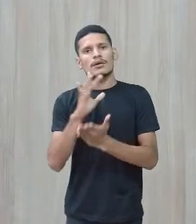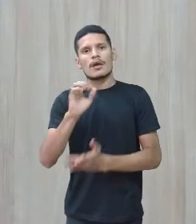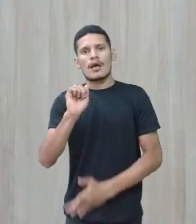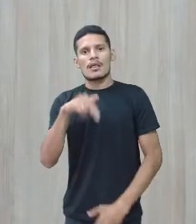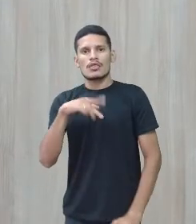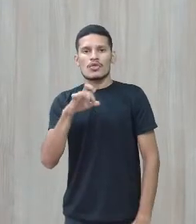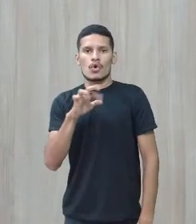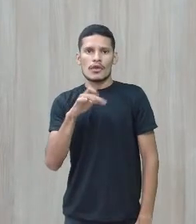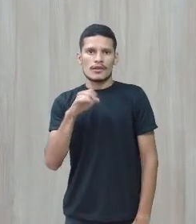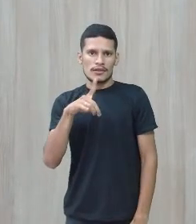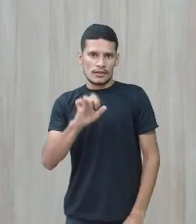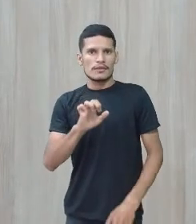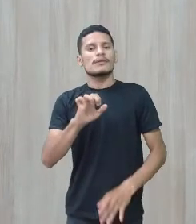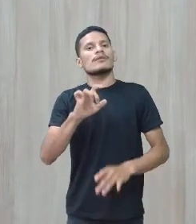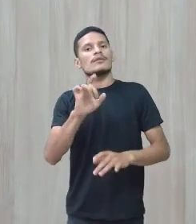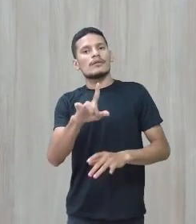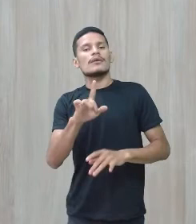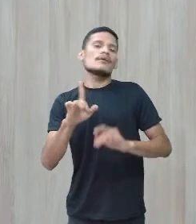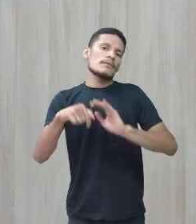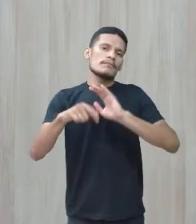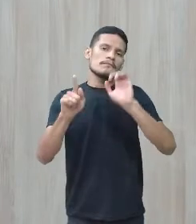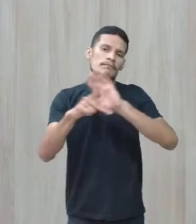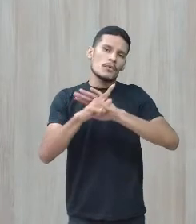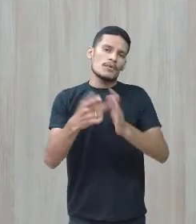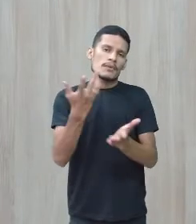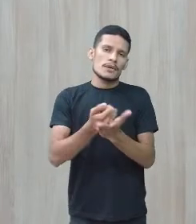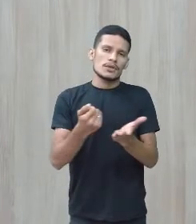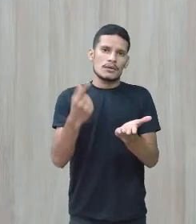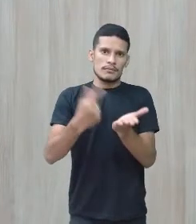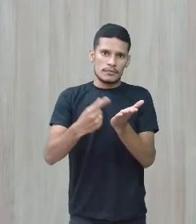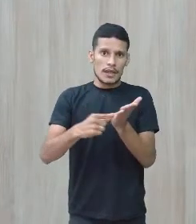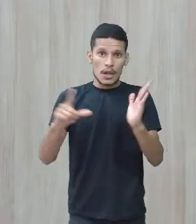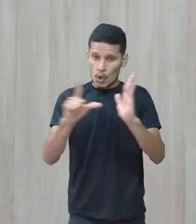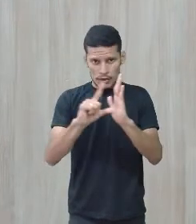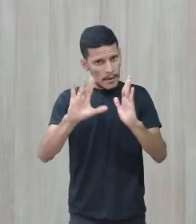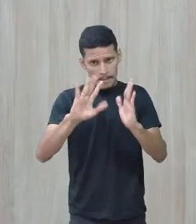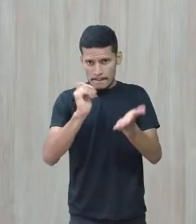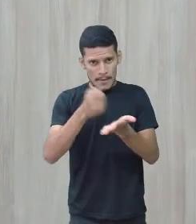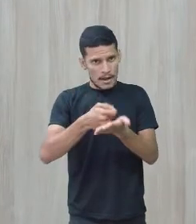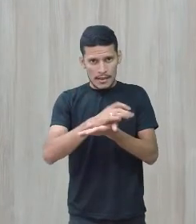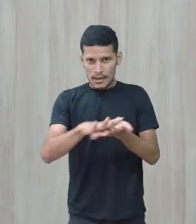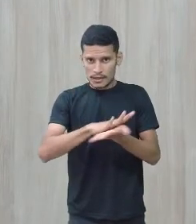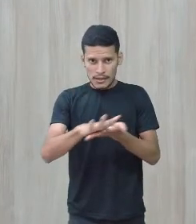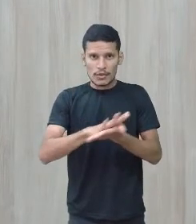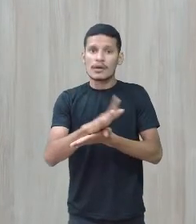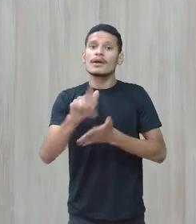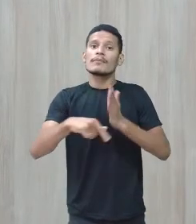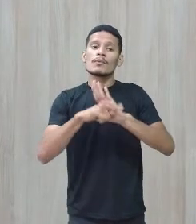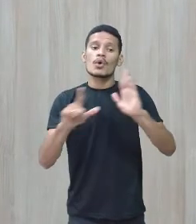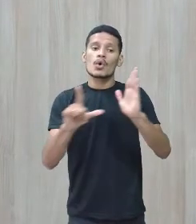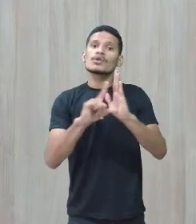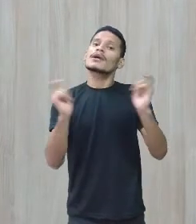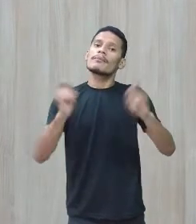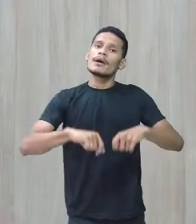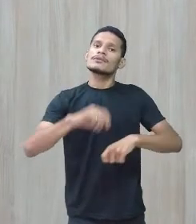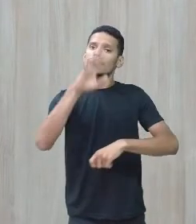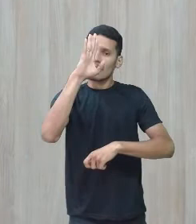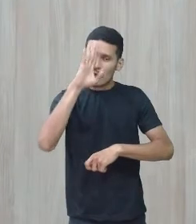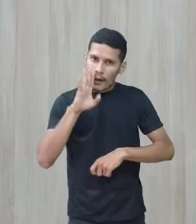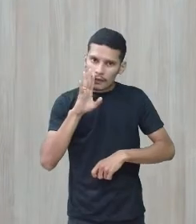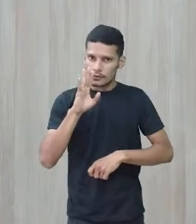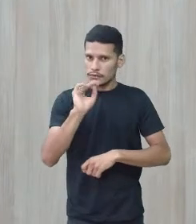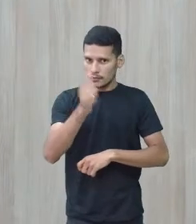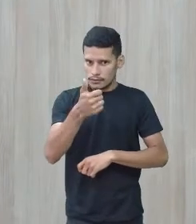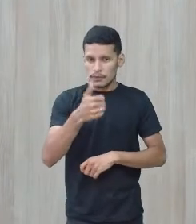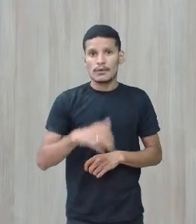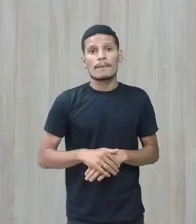que vai direto para a sua loja para você baixar. É loja, mas não é pago não, viu? É uma loja que o aplicativo é gratuito mesmo, certo?